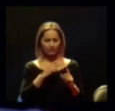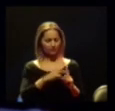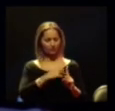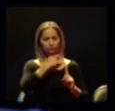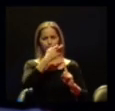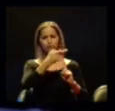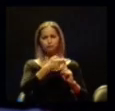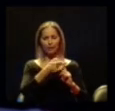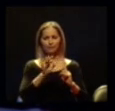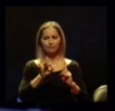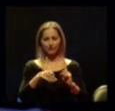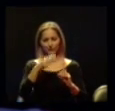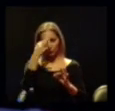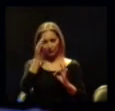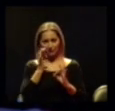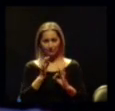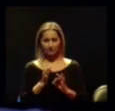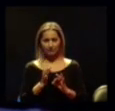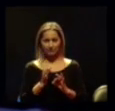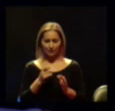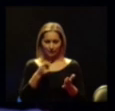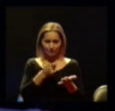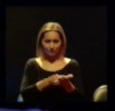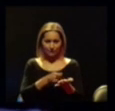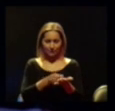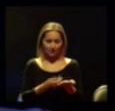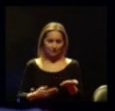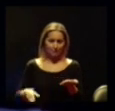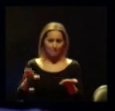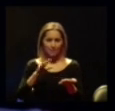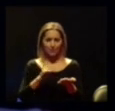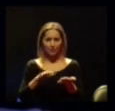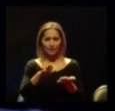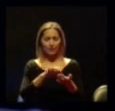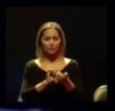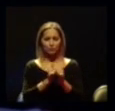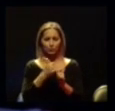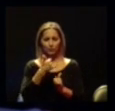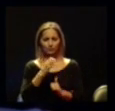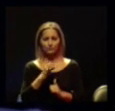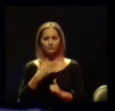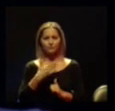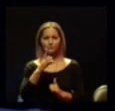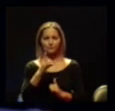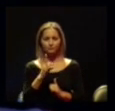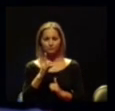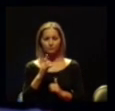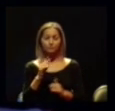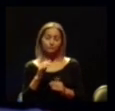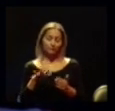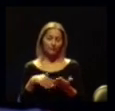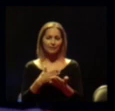ano, com a certeza de que o maior investimento que faremos no desporto em 2016 trará